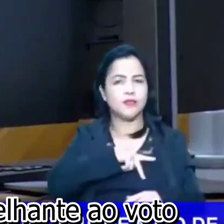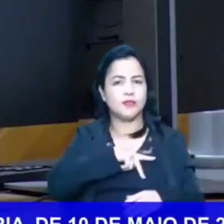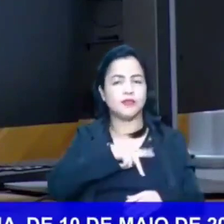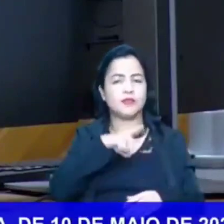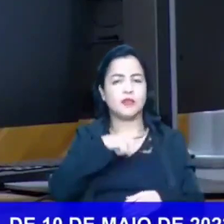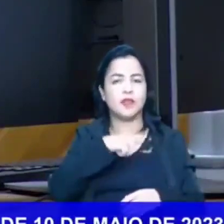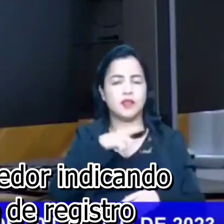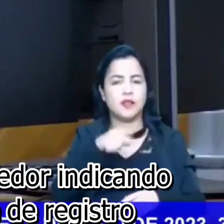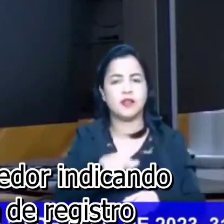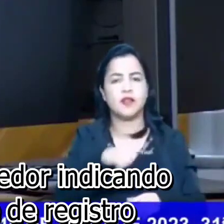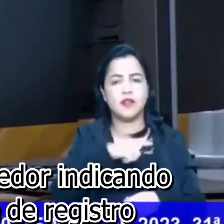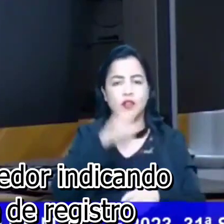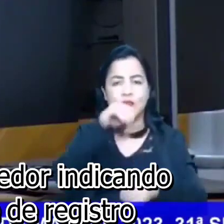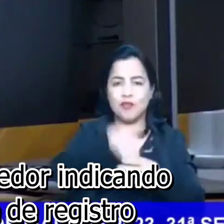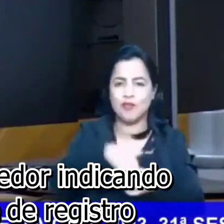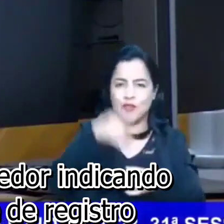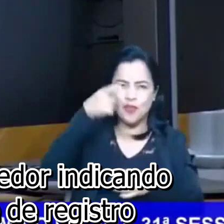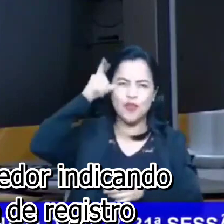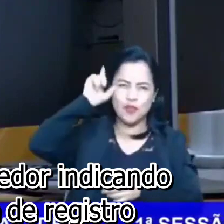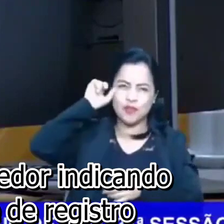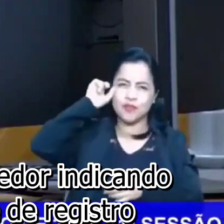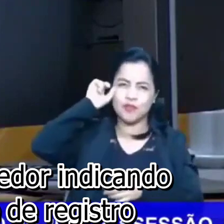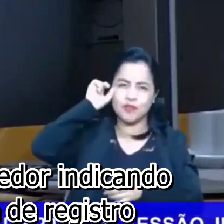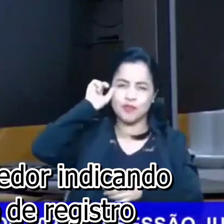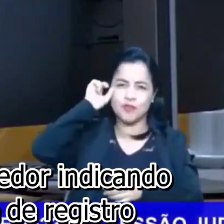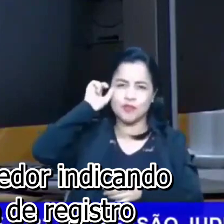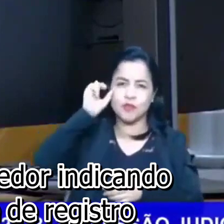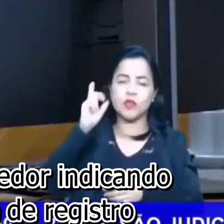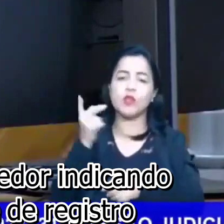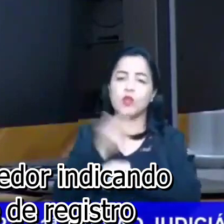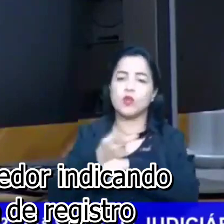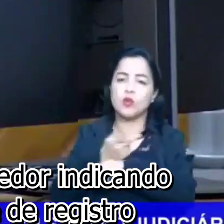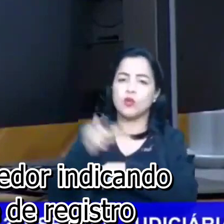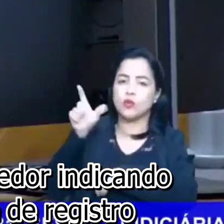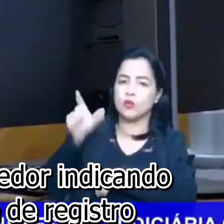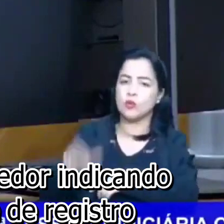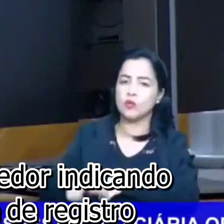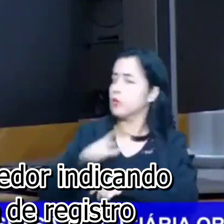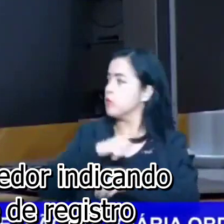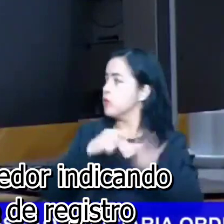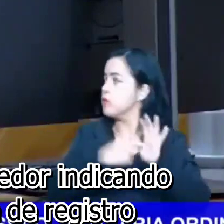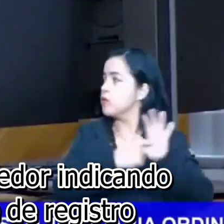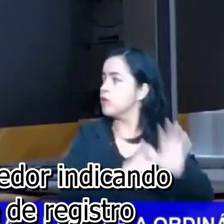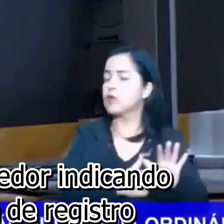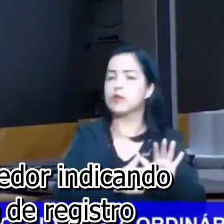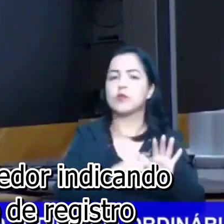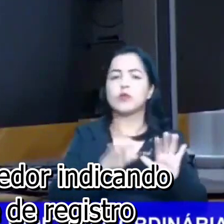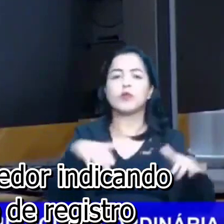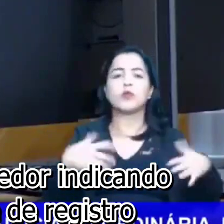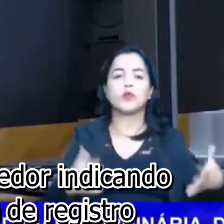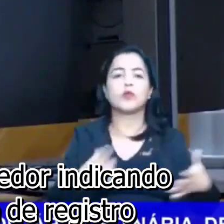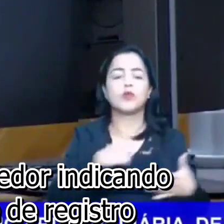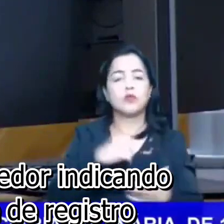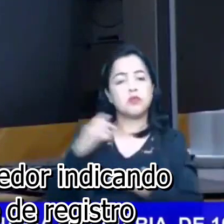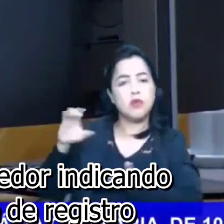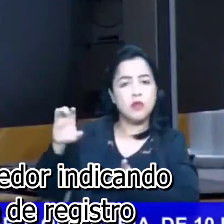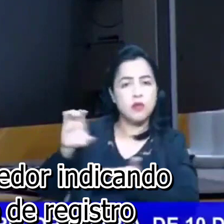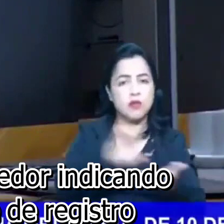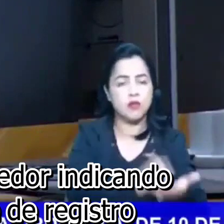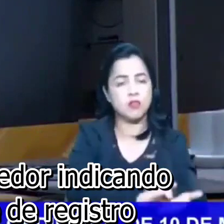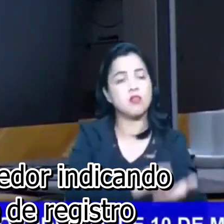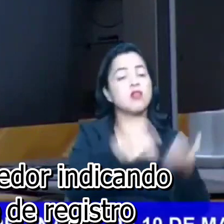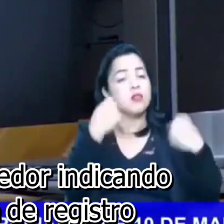ao voto ontem proferido por Sua Excelência o Corregedor, indicando que, quando há despesa, por certo,